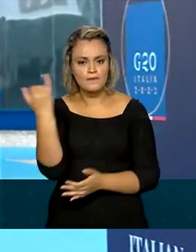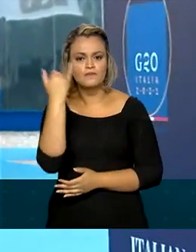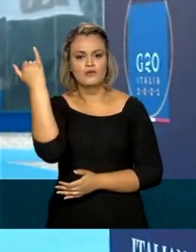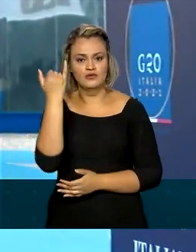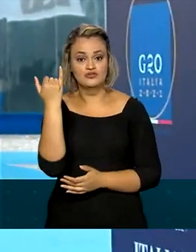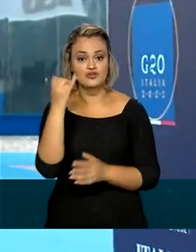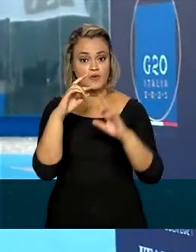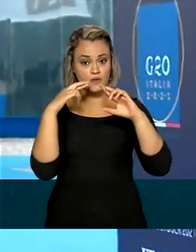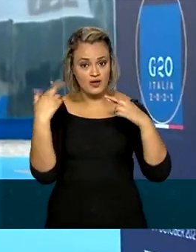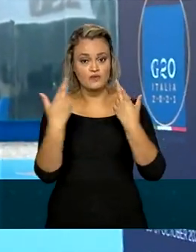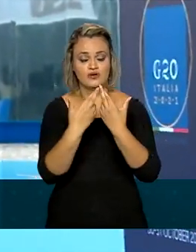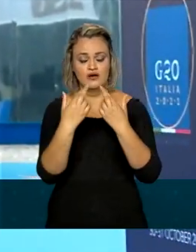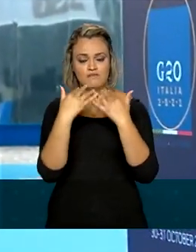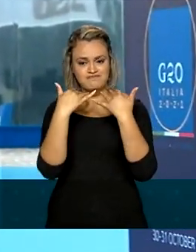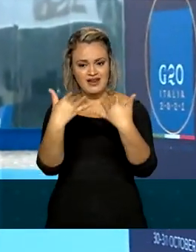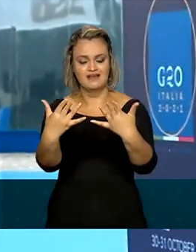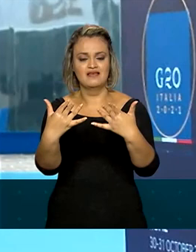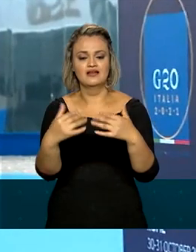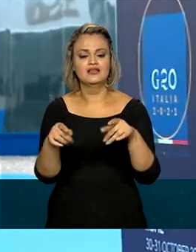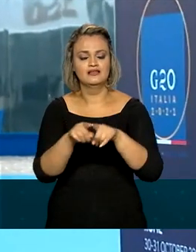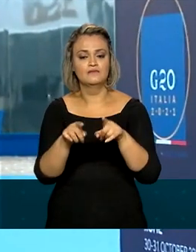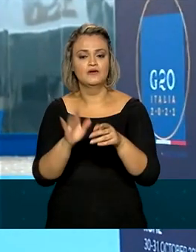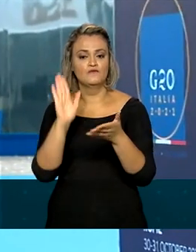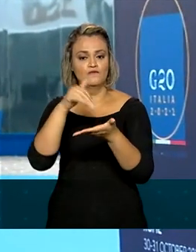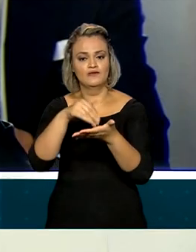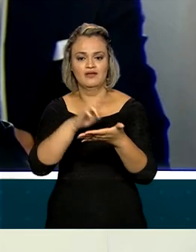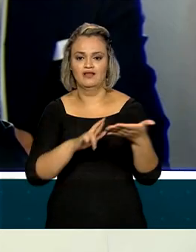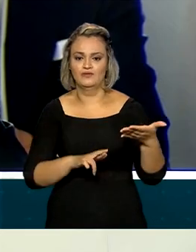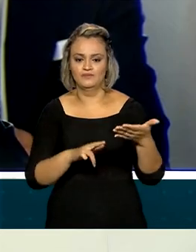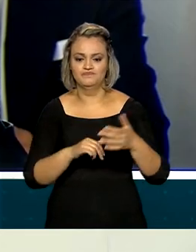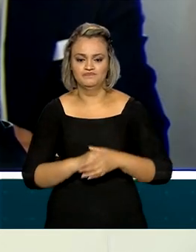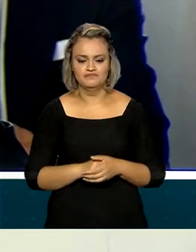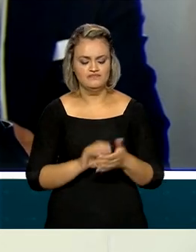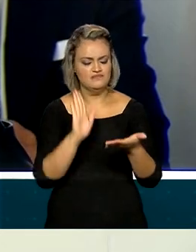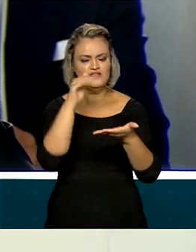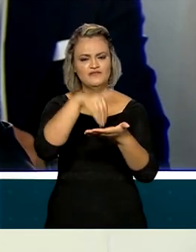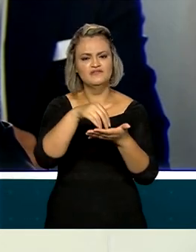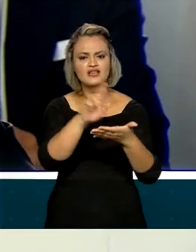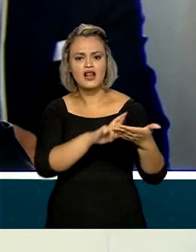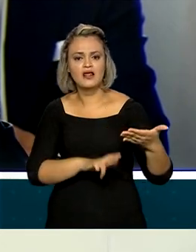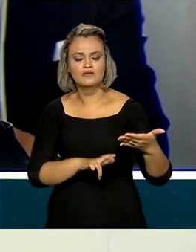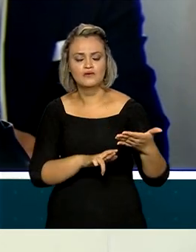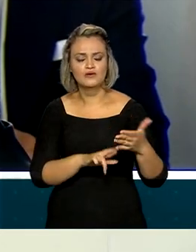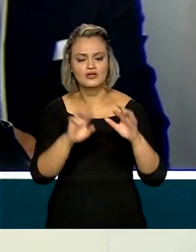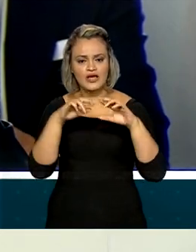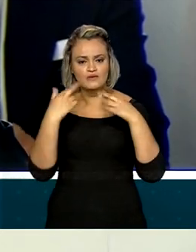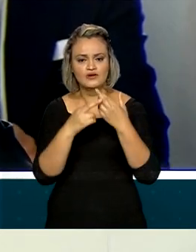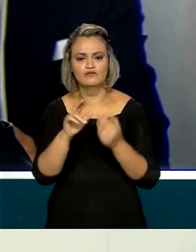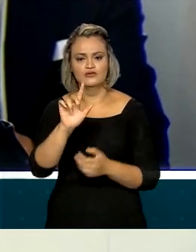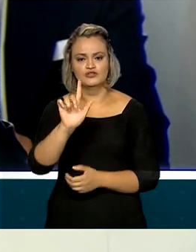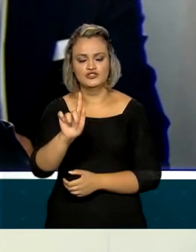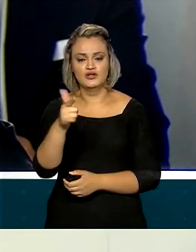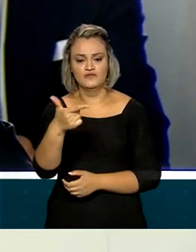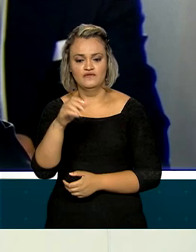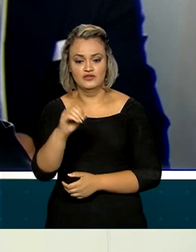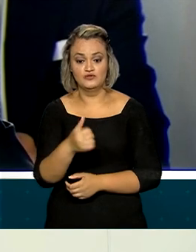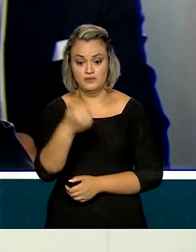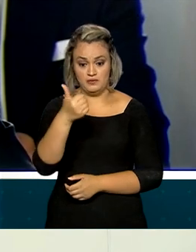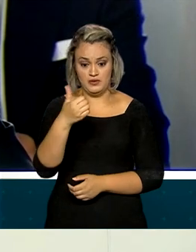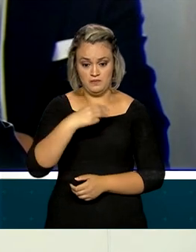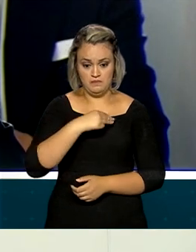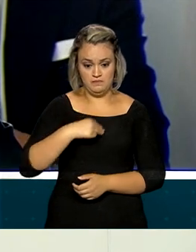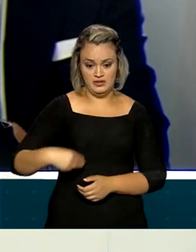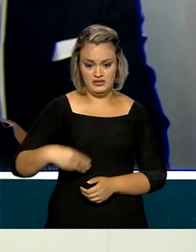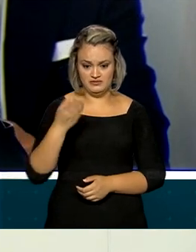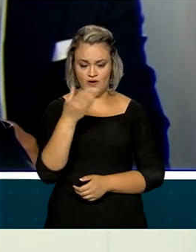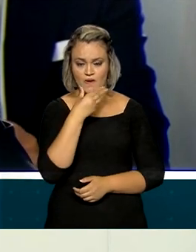as reuniões, as plenárias e o relatório final. O relatório final da reunião do G20, apresentado pelo primeiro-ministro